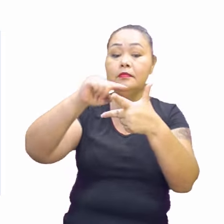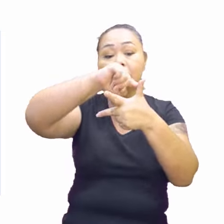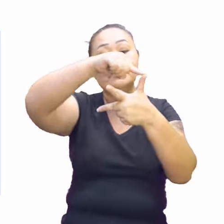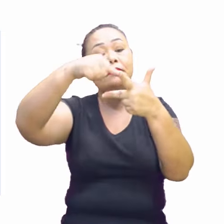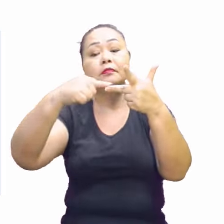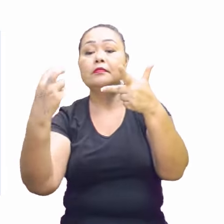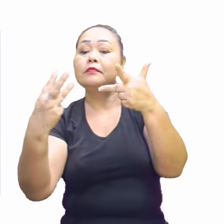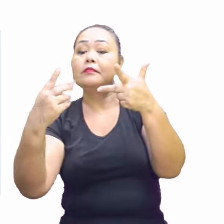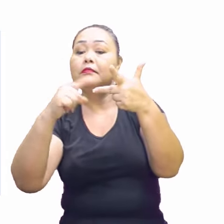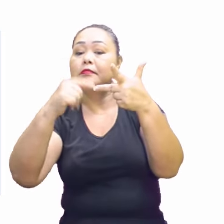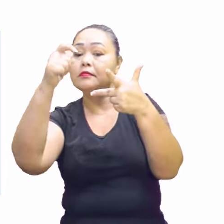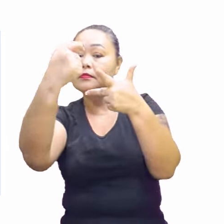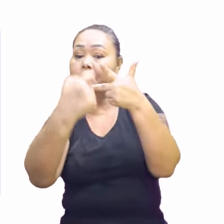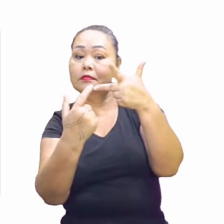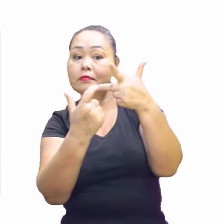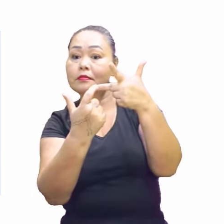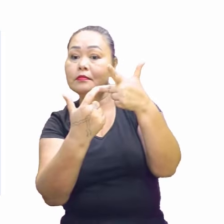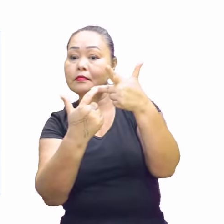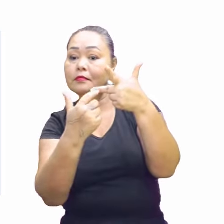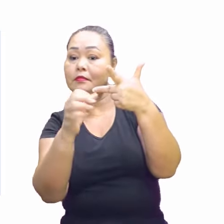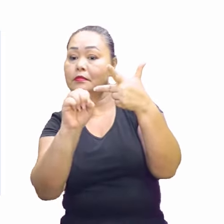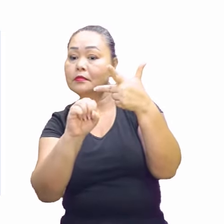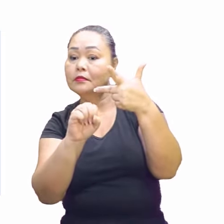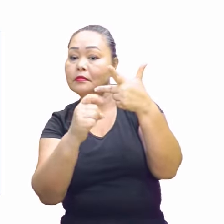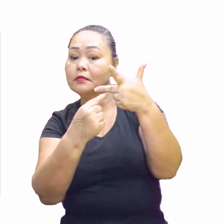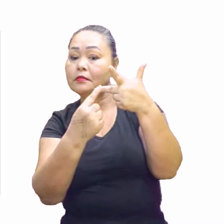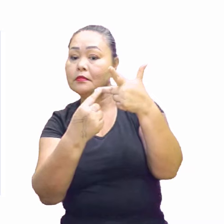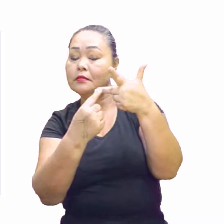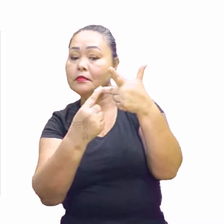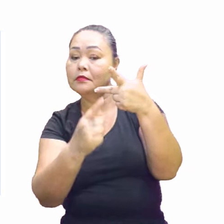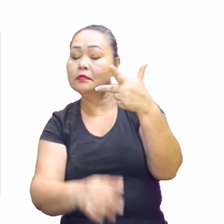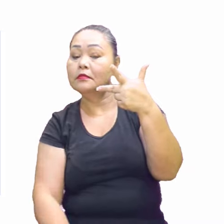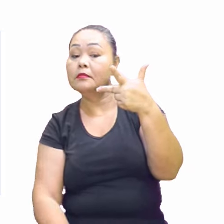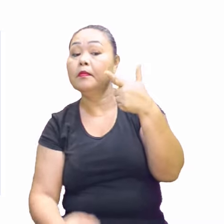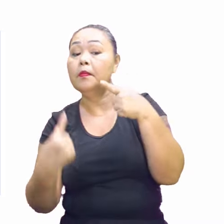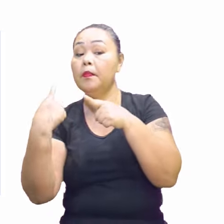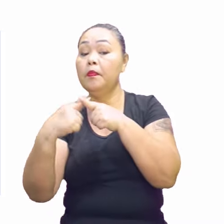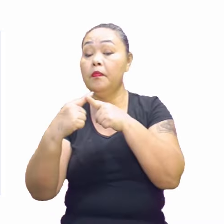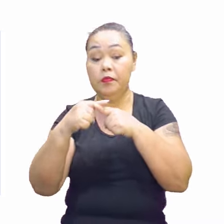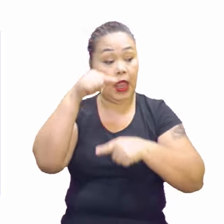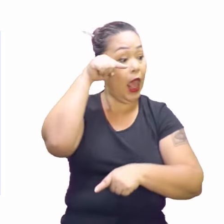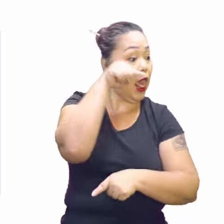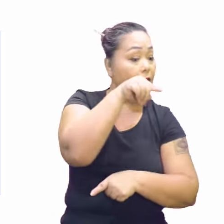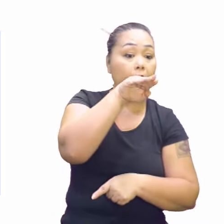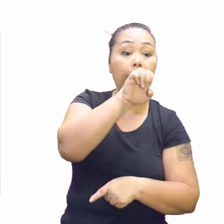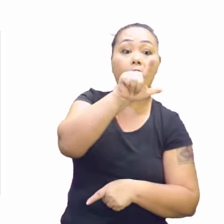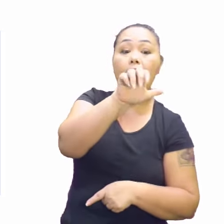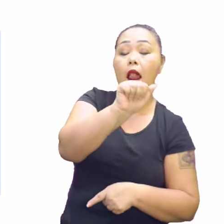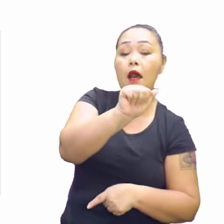Terceira pessoa do singular. Ó, porque ela